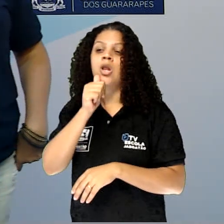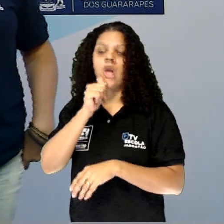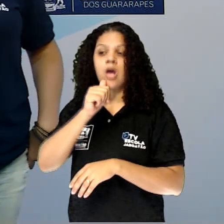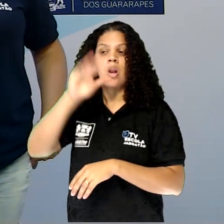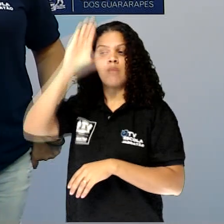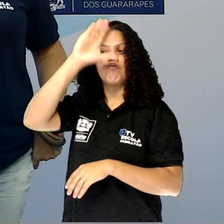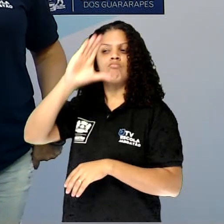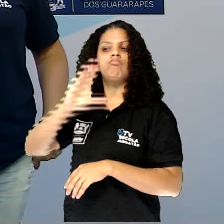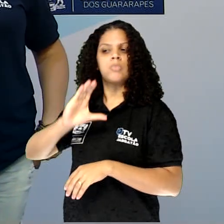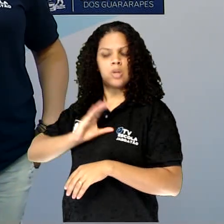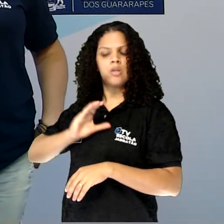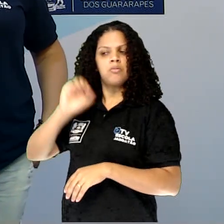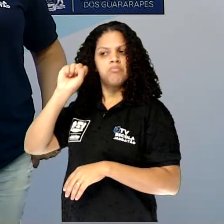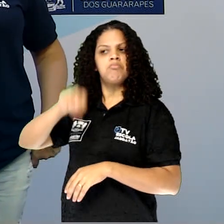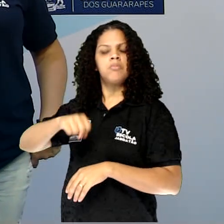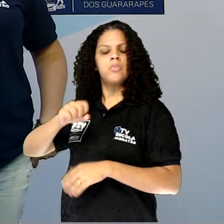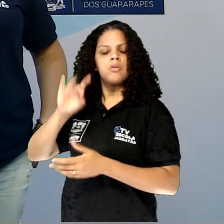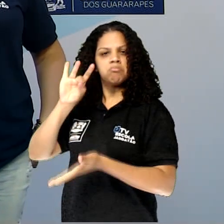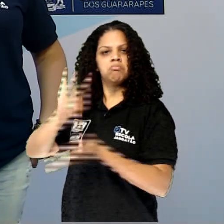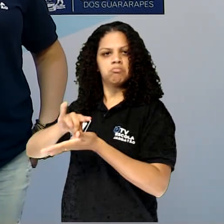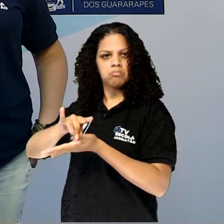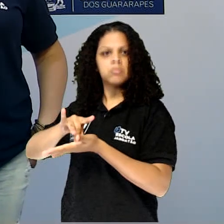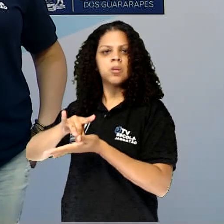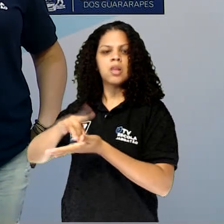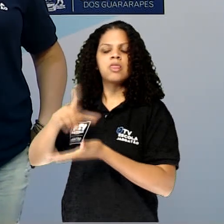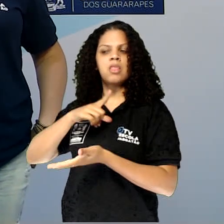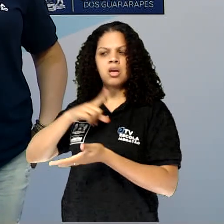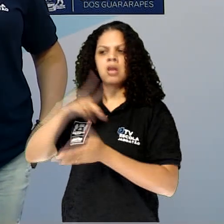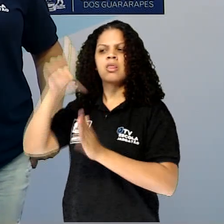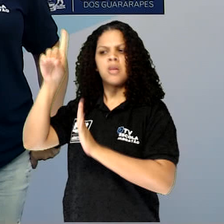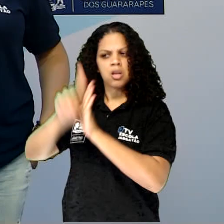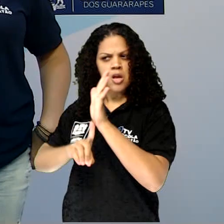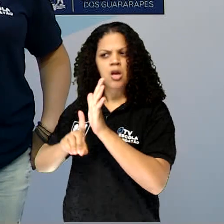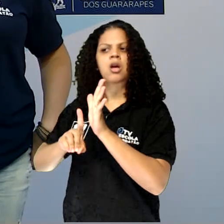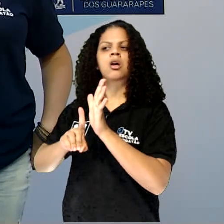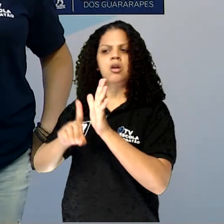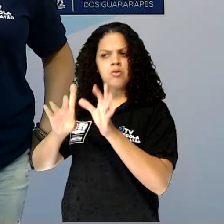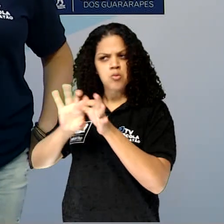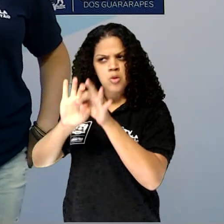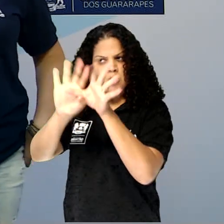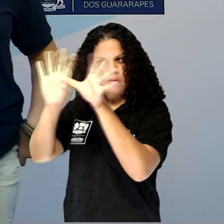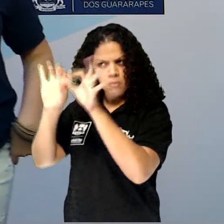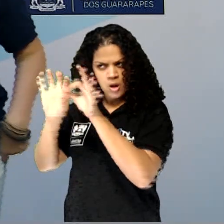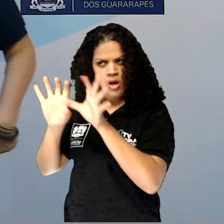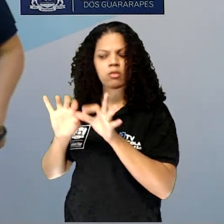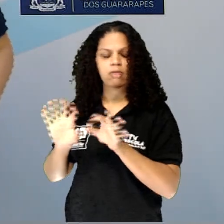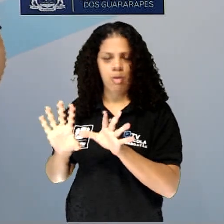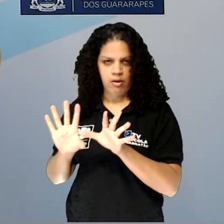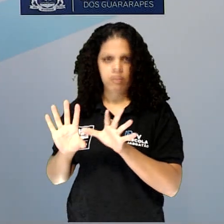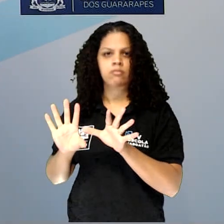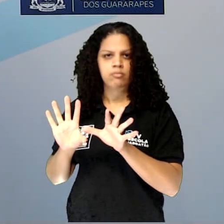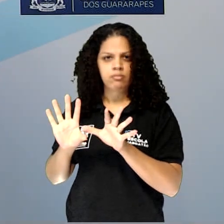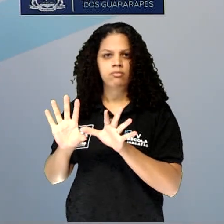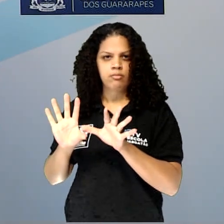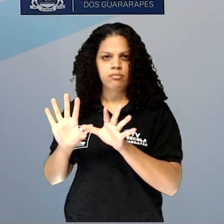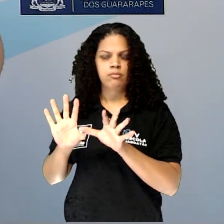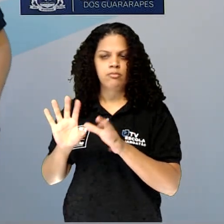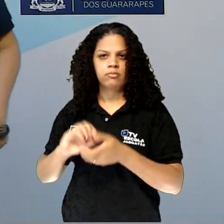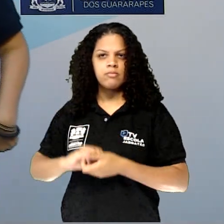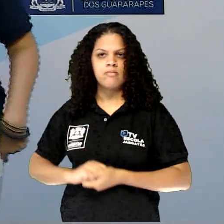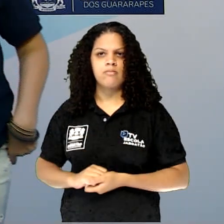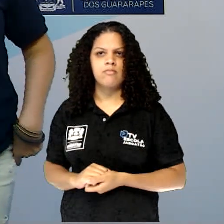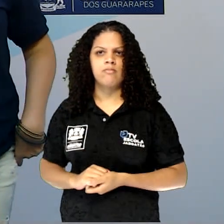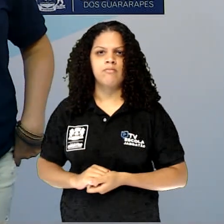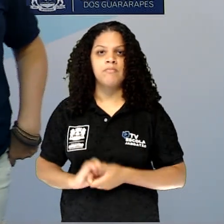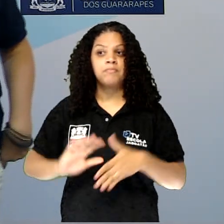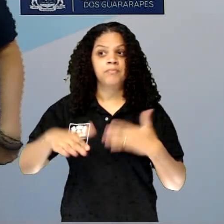romana. Elas dispunham de mais direitos e liberdades de outras mulheres da antiguidade. Então,